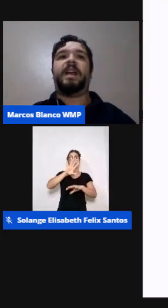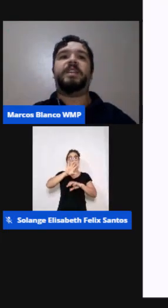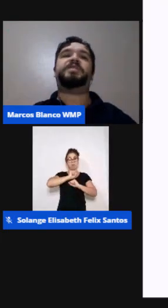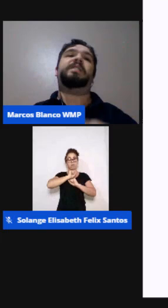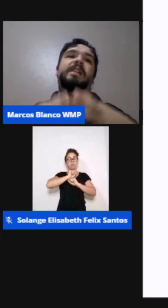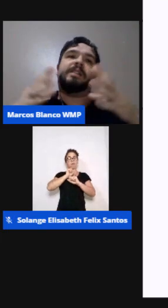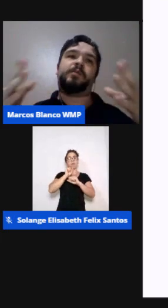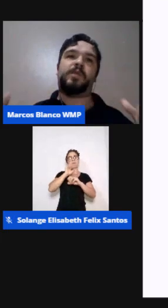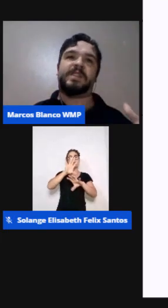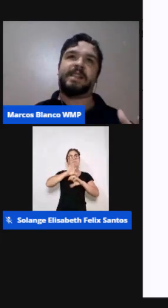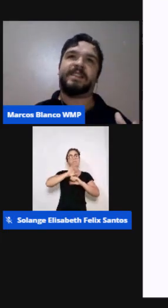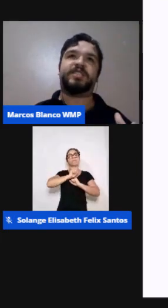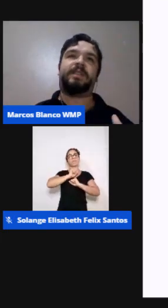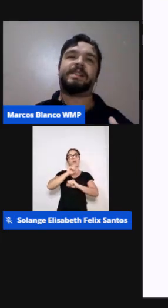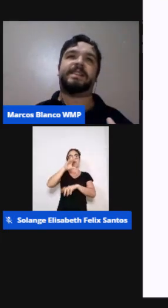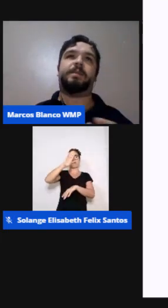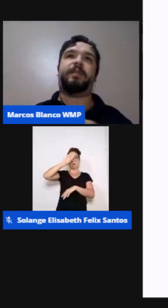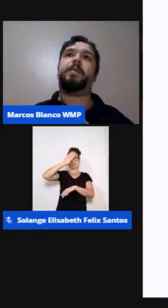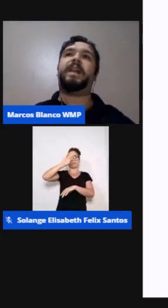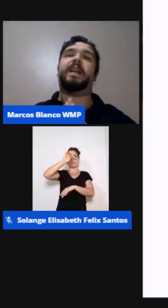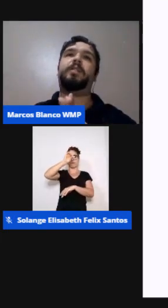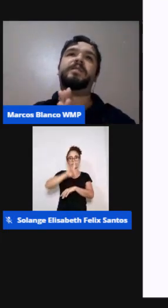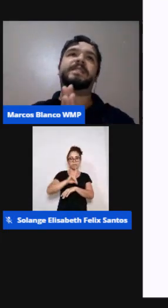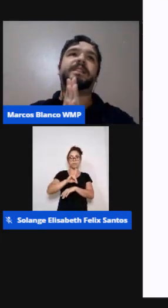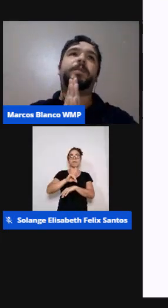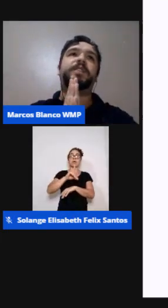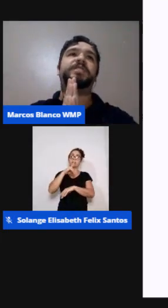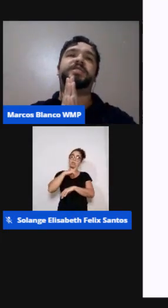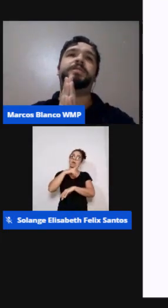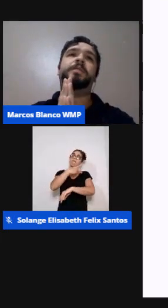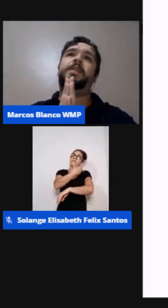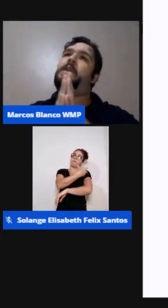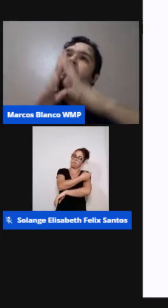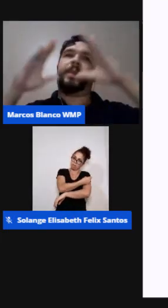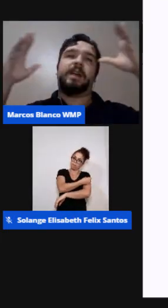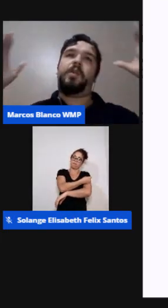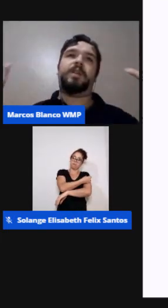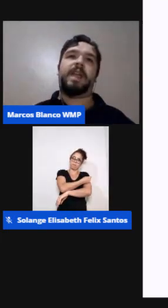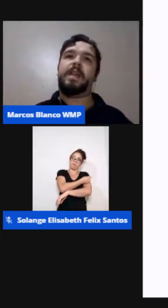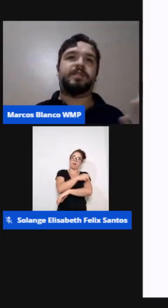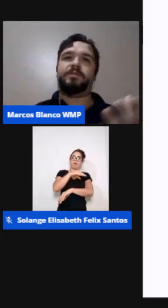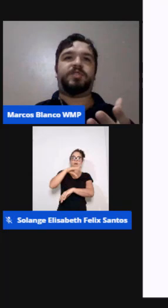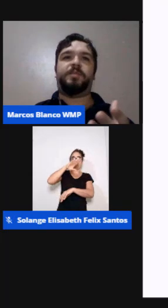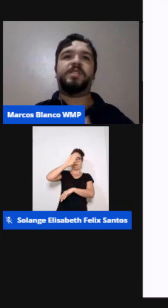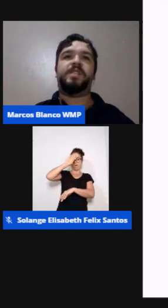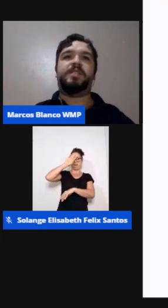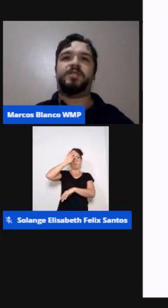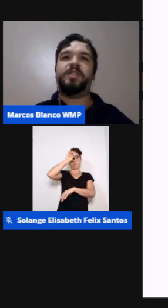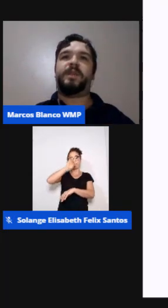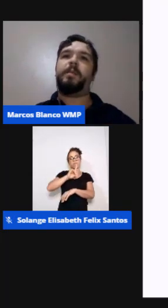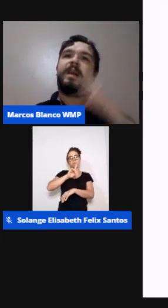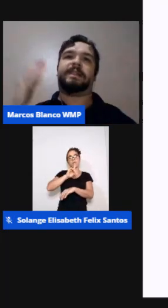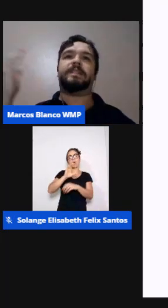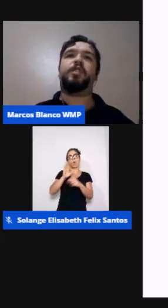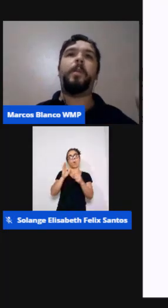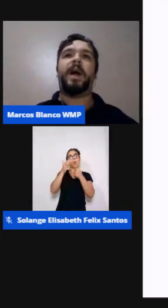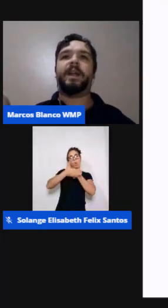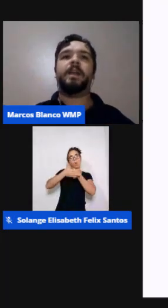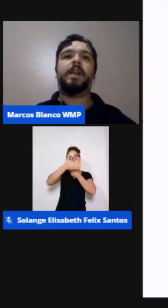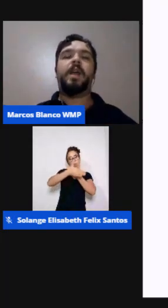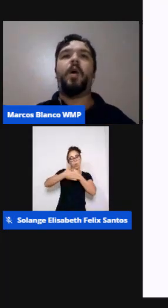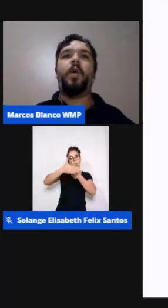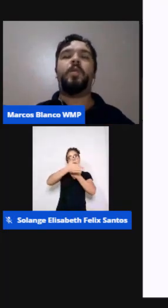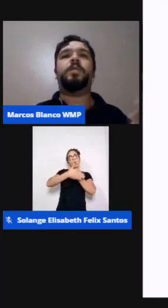tá? Mas existe a vacina para febre amarela onde você está protegido para qualquer tipo de febre amarela,